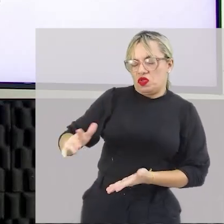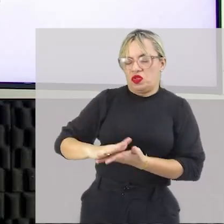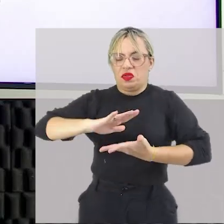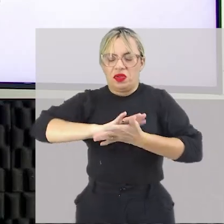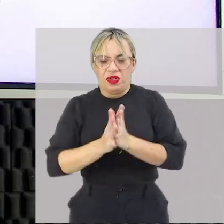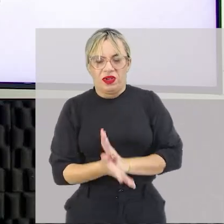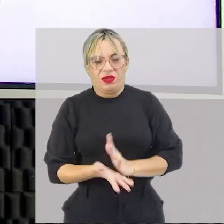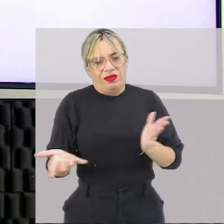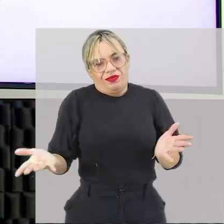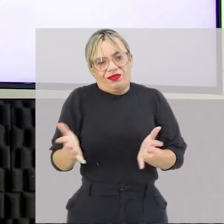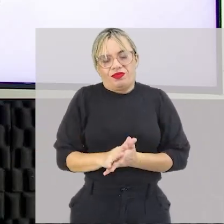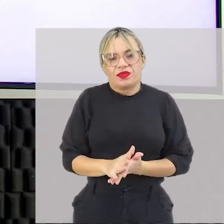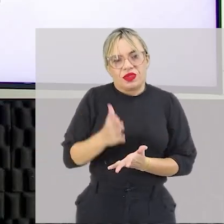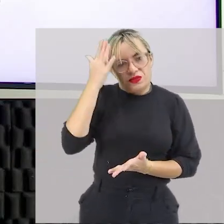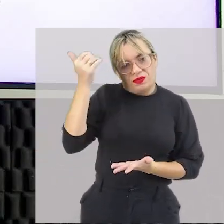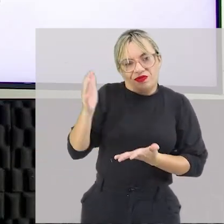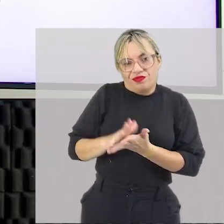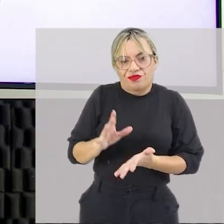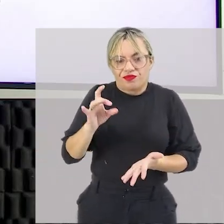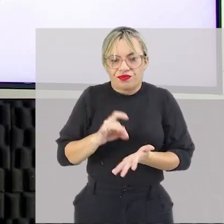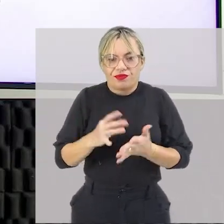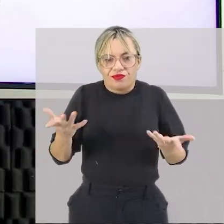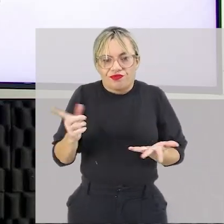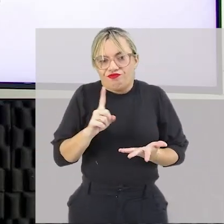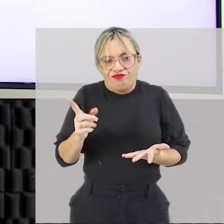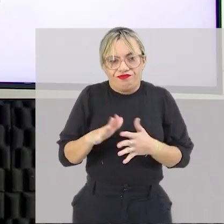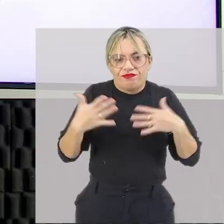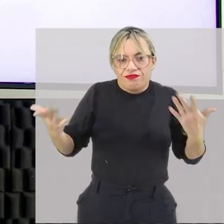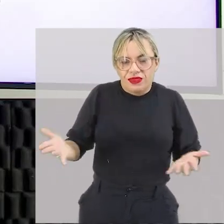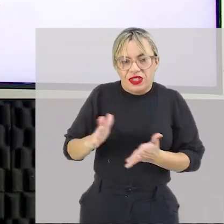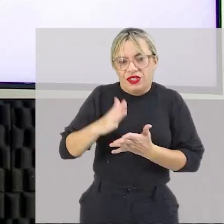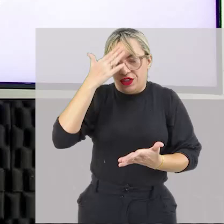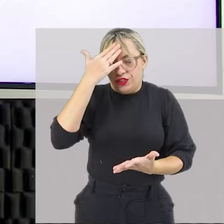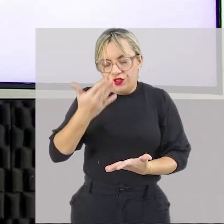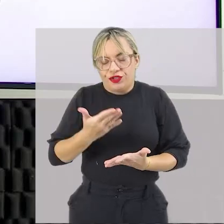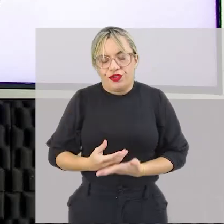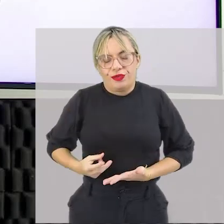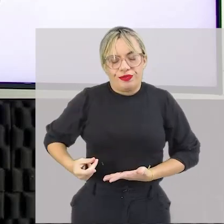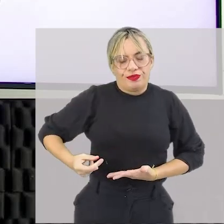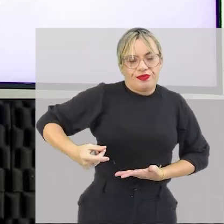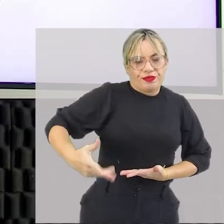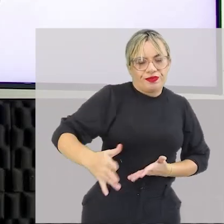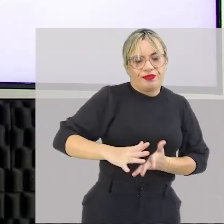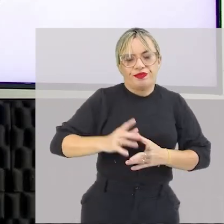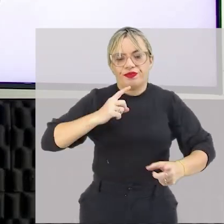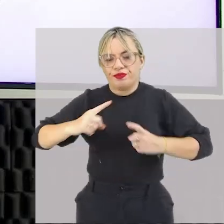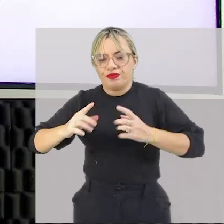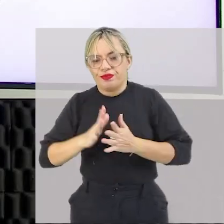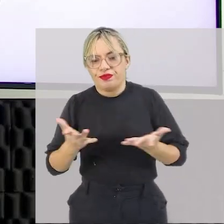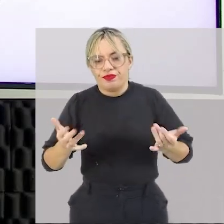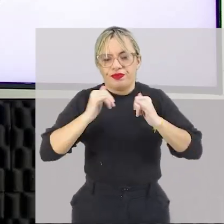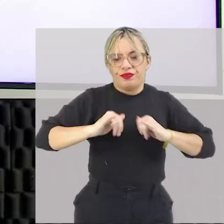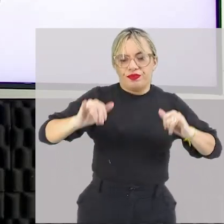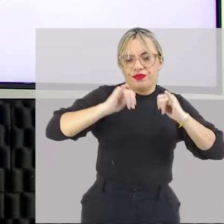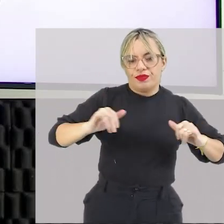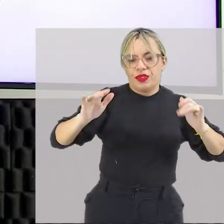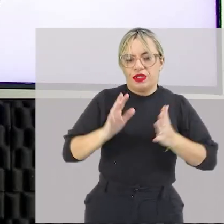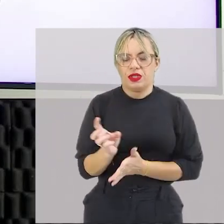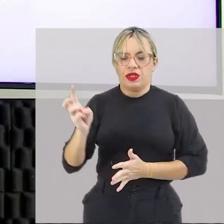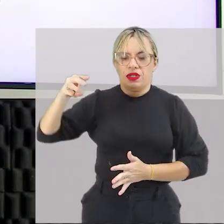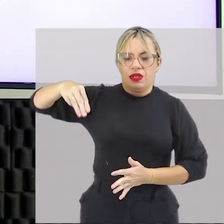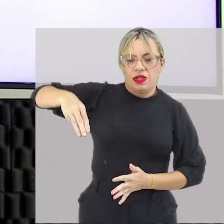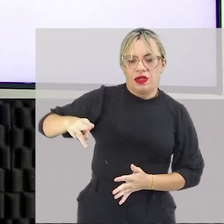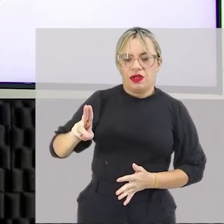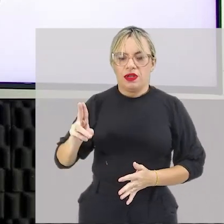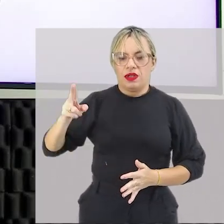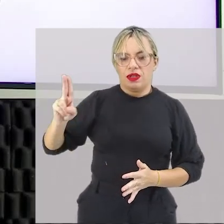racial. Claro que isso aí não é verdade, mas durante muito tempo se acreditou nesse discurso. Tá? Então a ideia do MNU era quebrar com isso, era